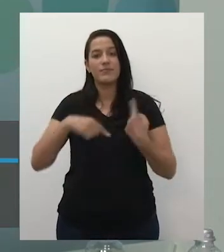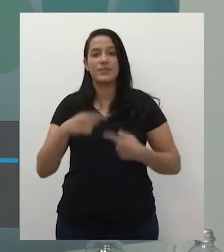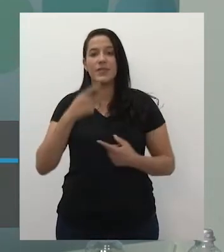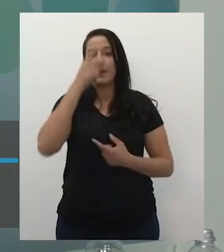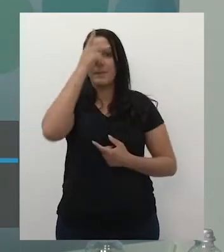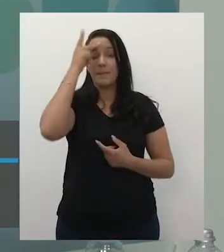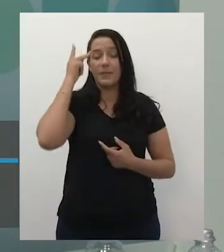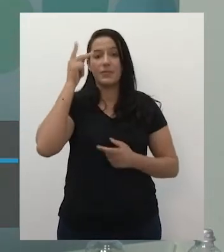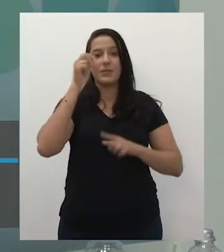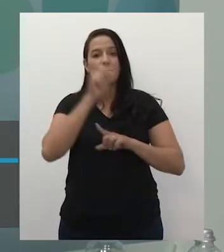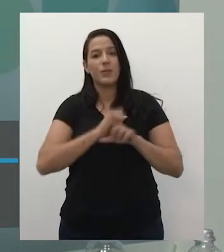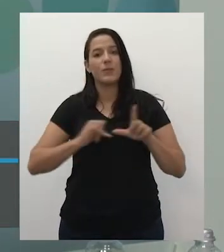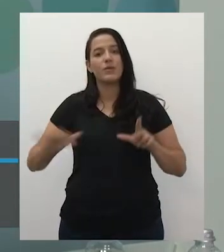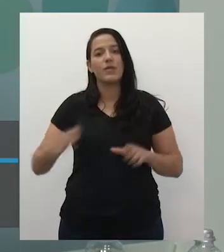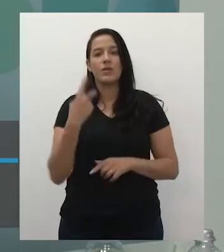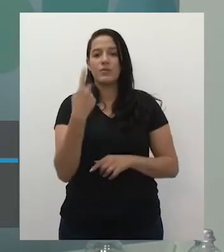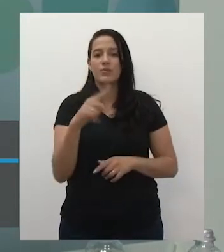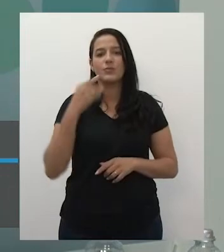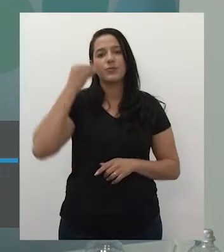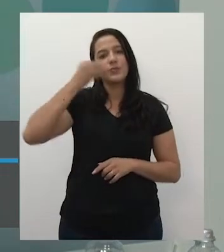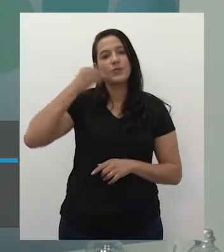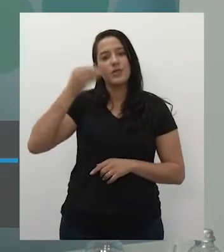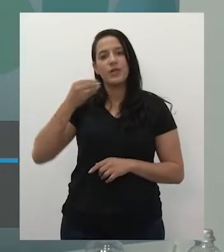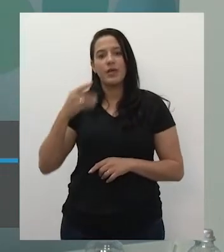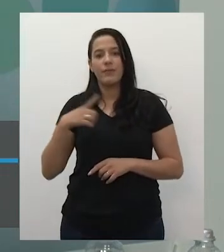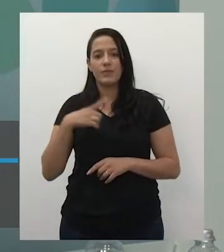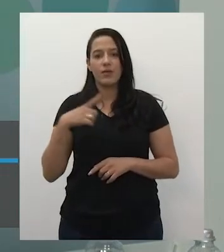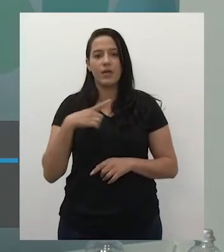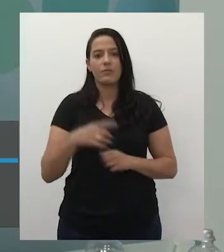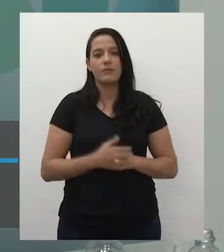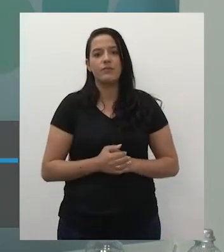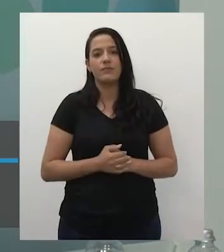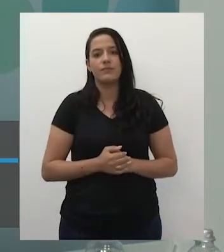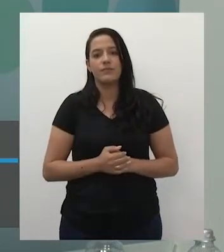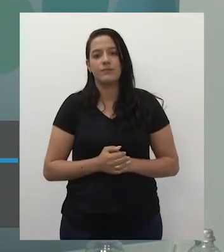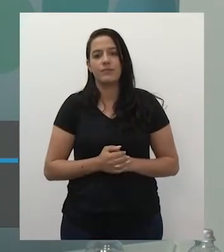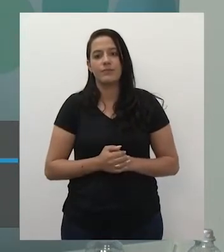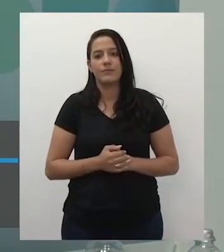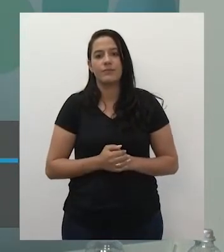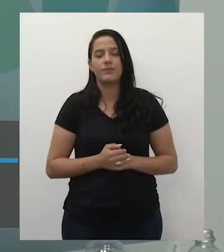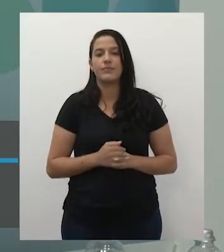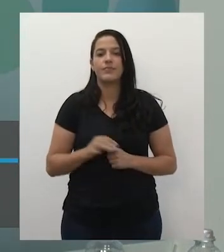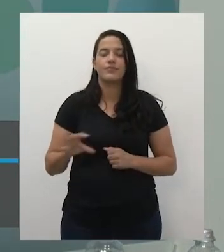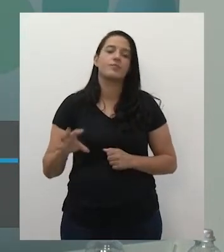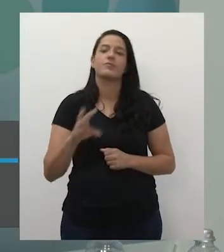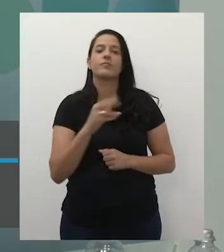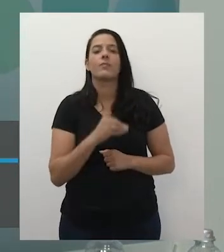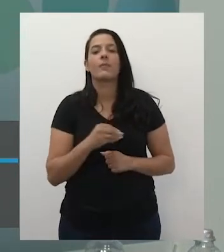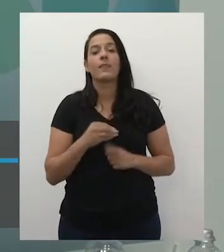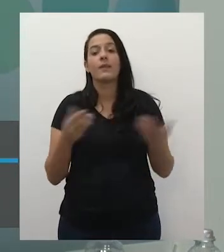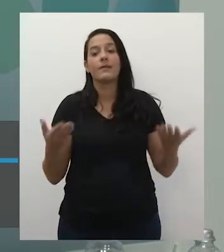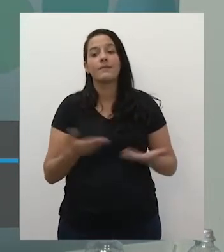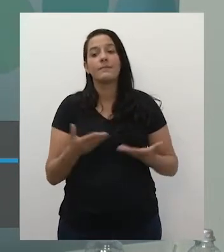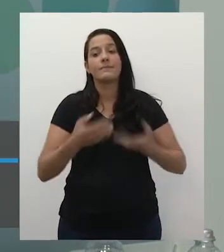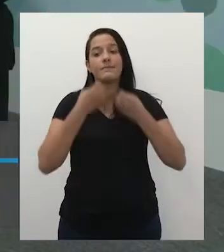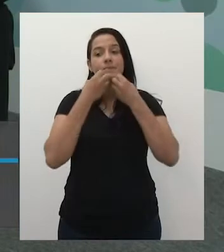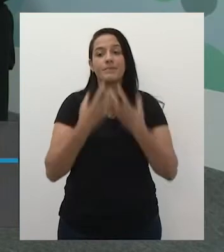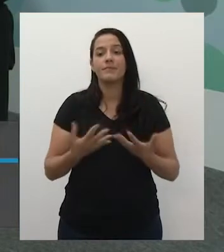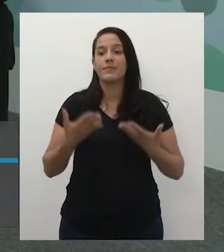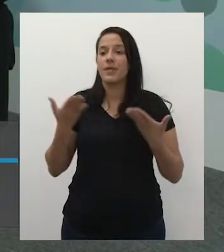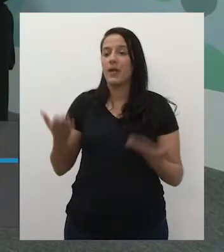para a rotina, avaliando o que deu certo, avaliando o que não deu certo, por que deu certo, por que não deu certo, e